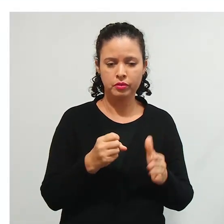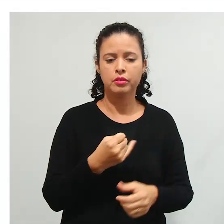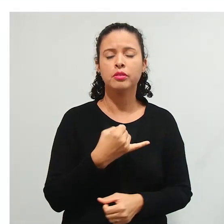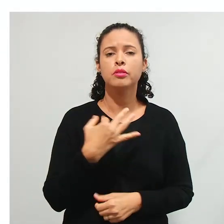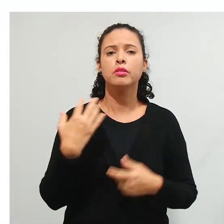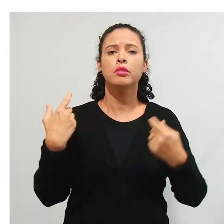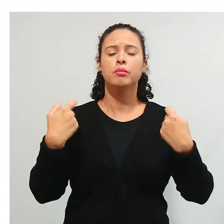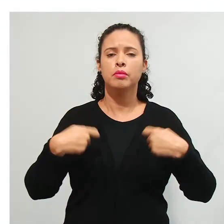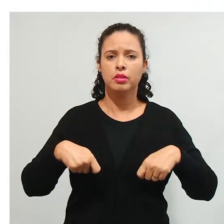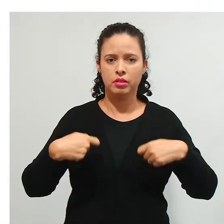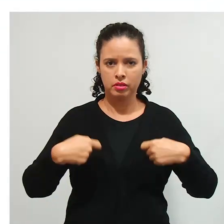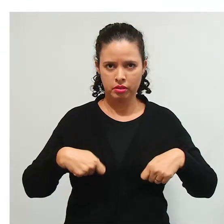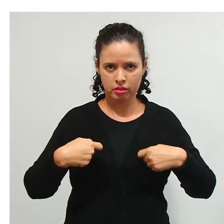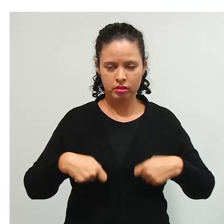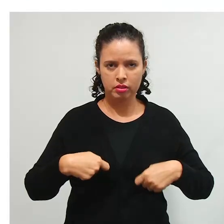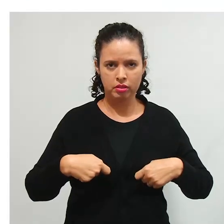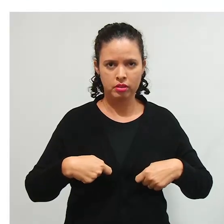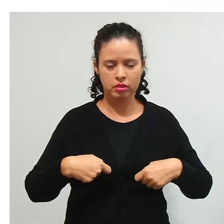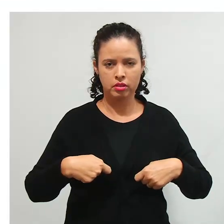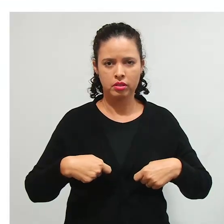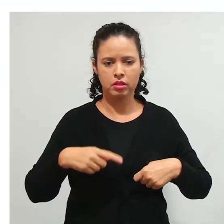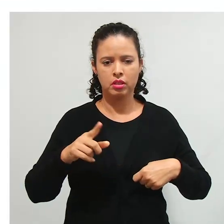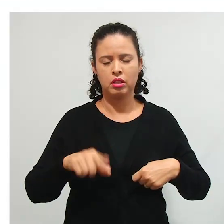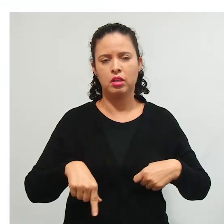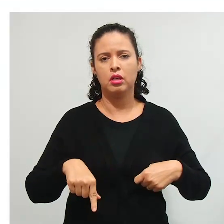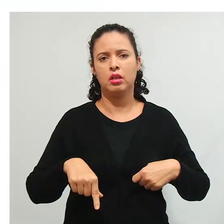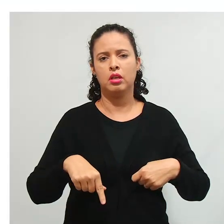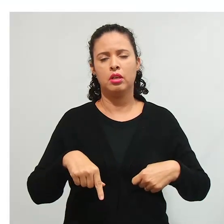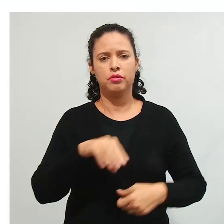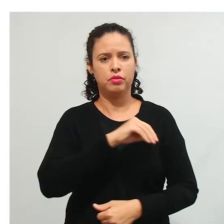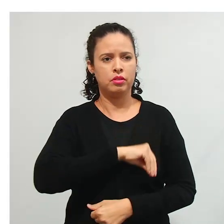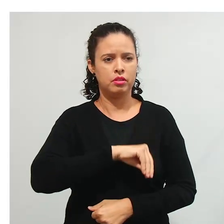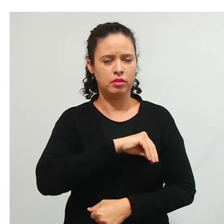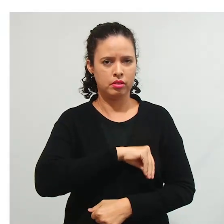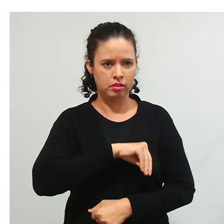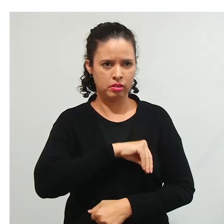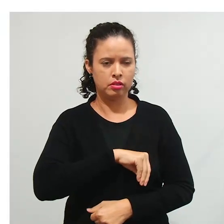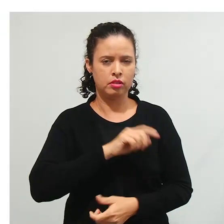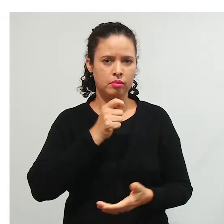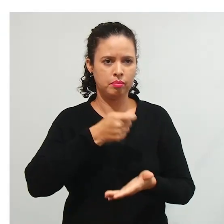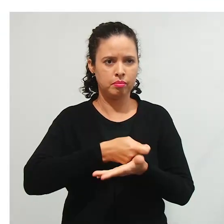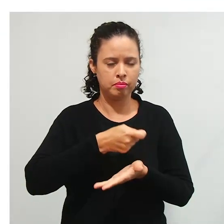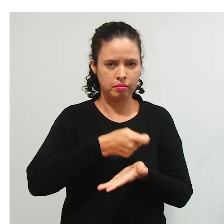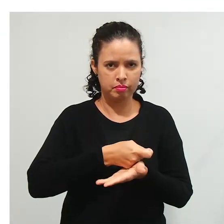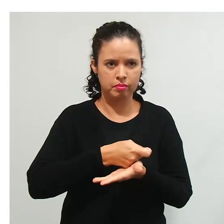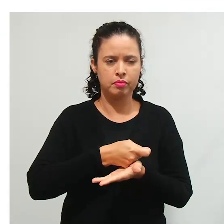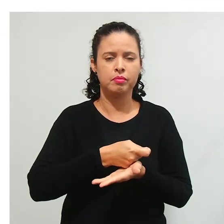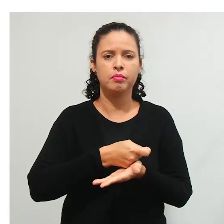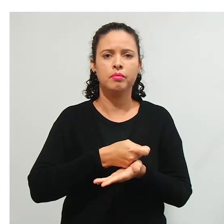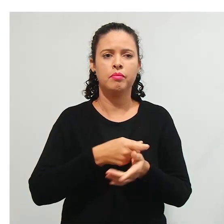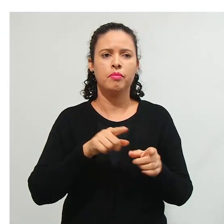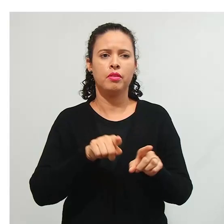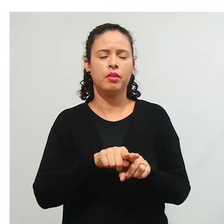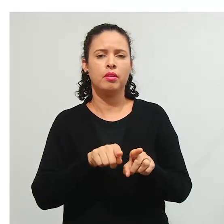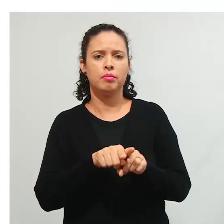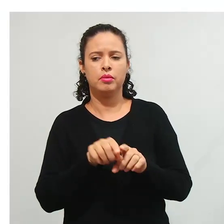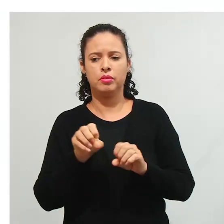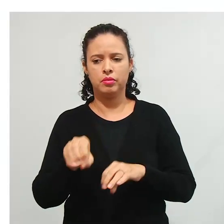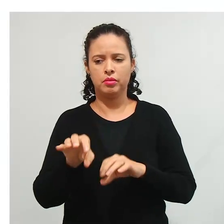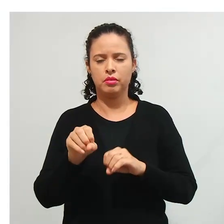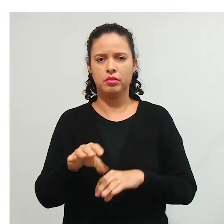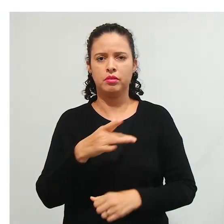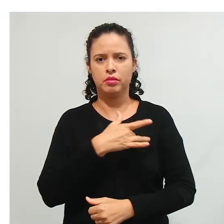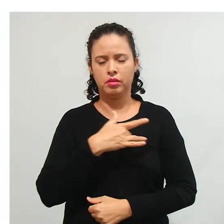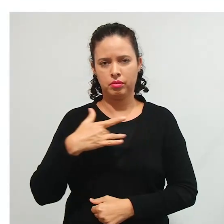vou precisar de orçamento e de financeiro para atender essas prioridades? E também educação